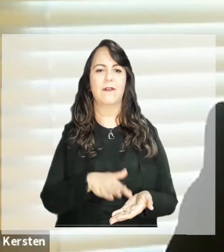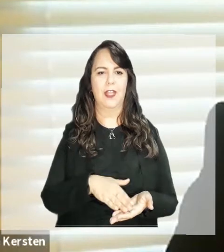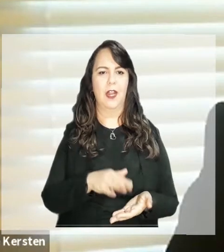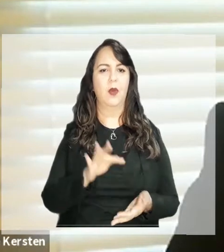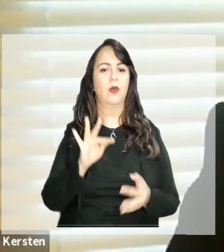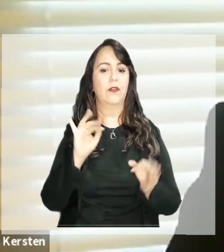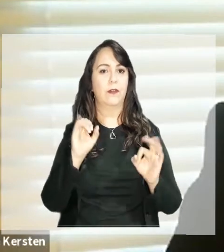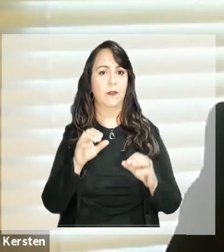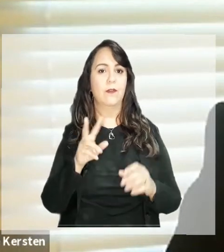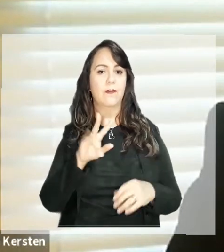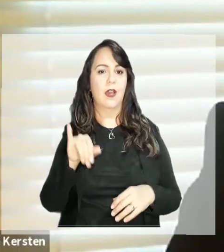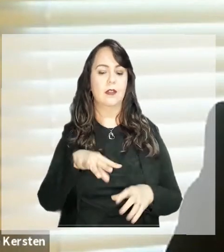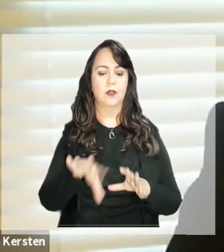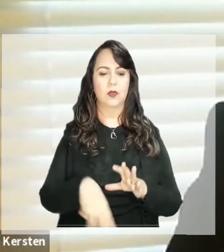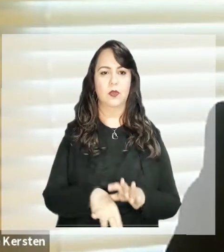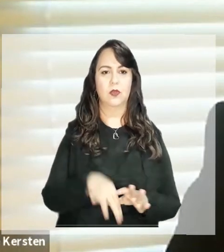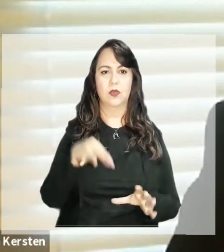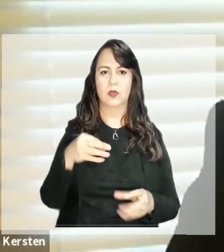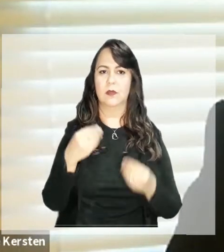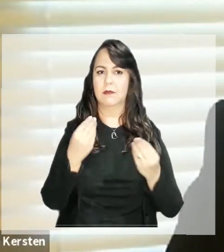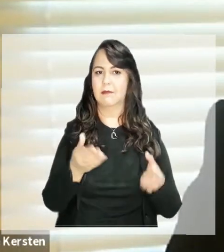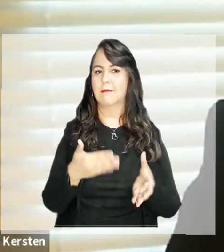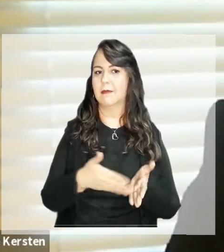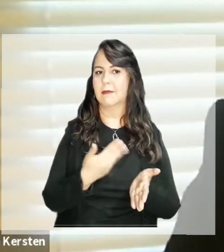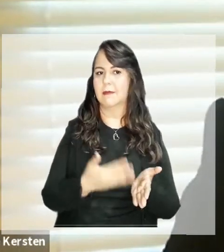palavra ao doutor Felipe Kessler.